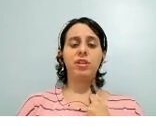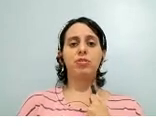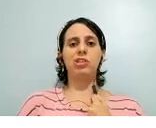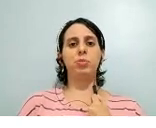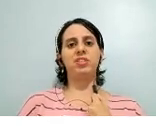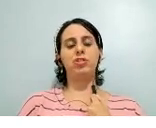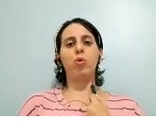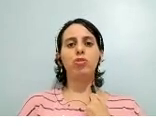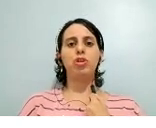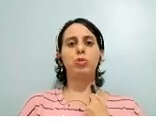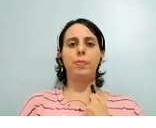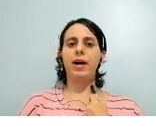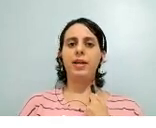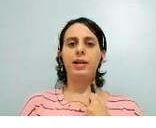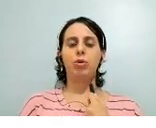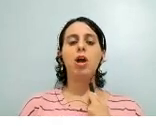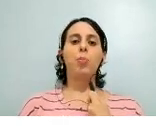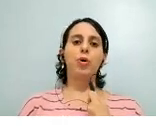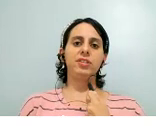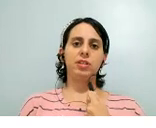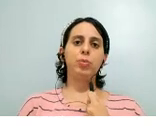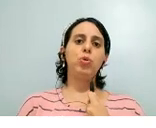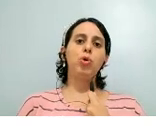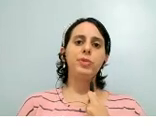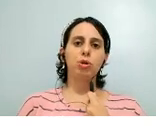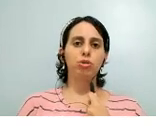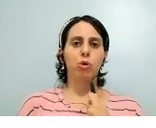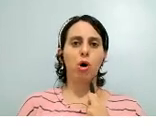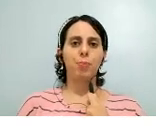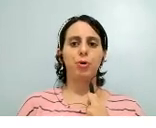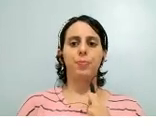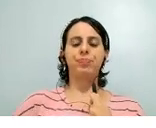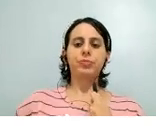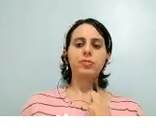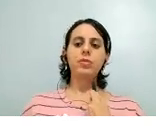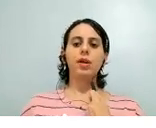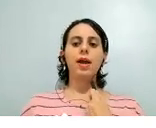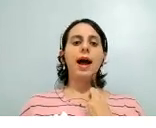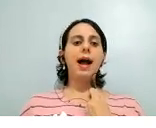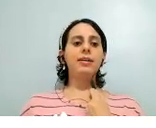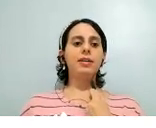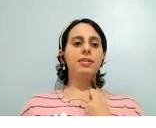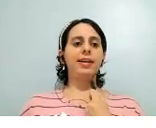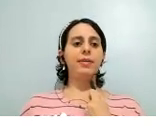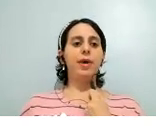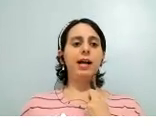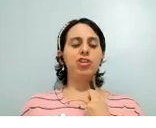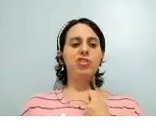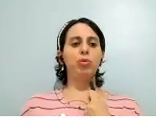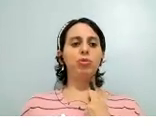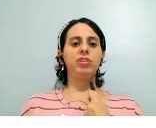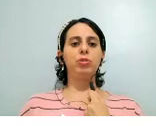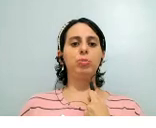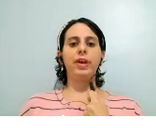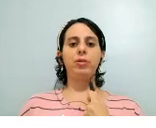ver o vírus, a gente precisa de algum tipo de aparelho, por exemplo, um microscópio. Aqui tem a imagem